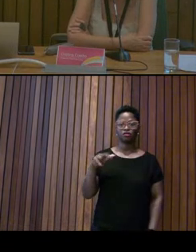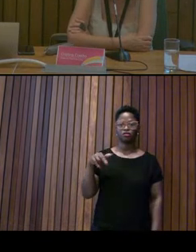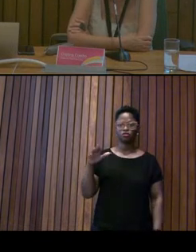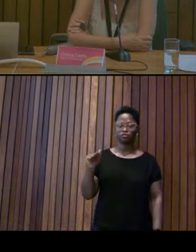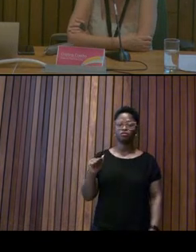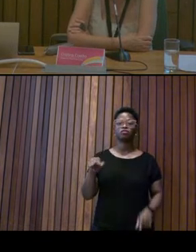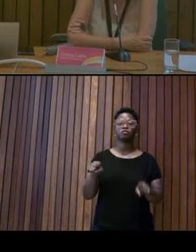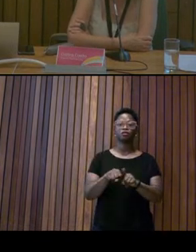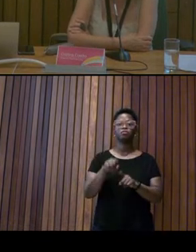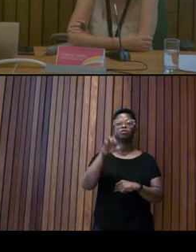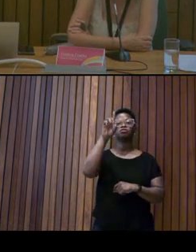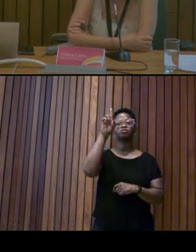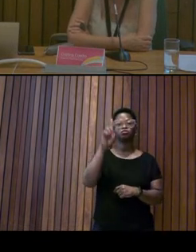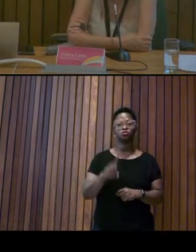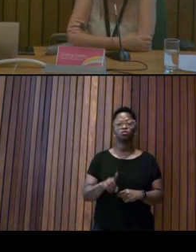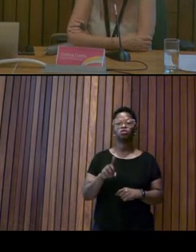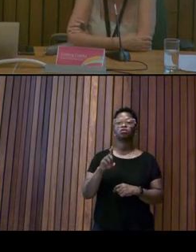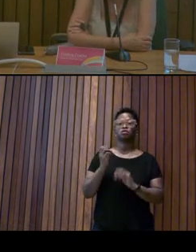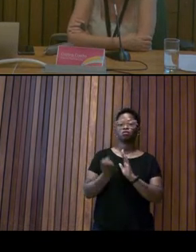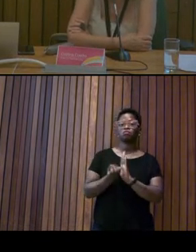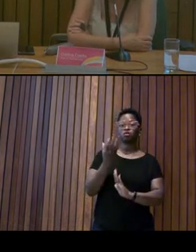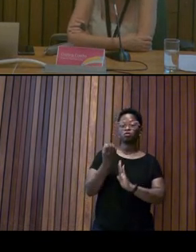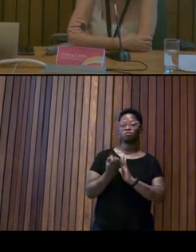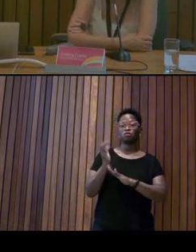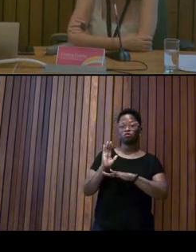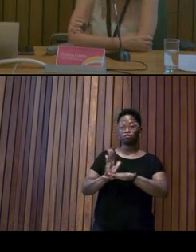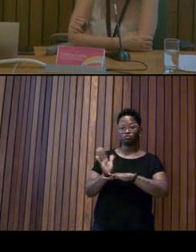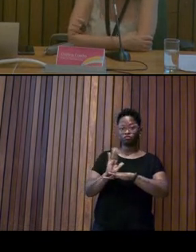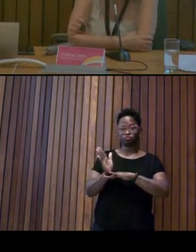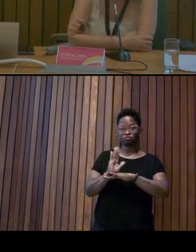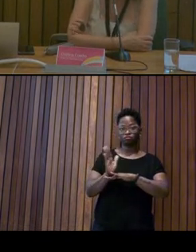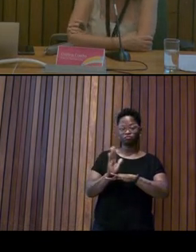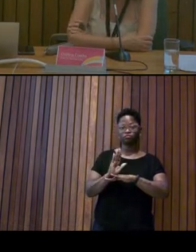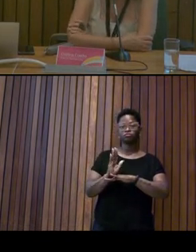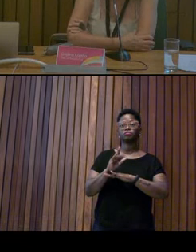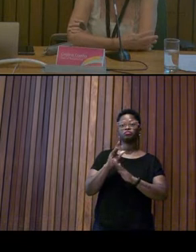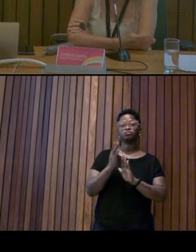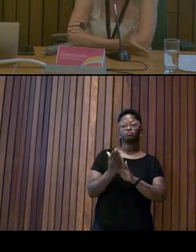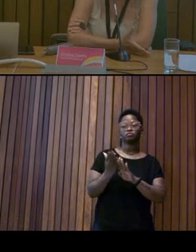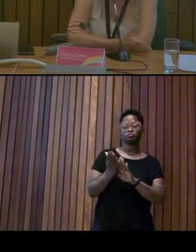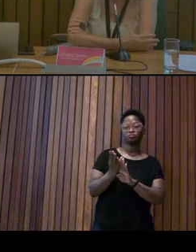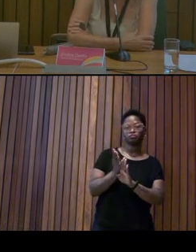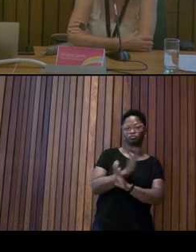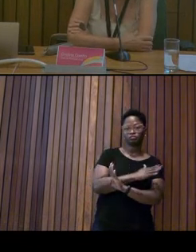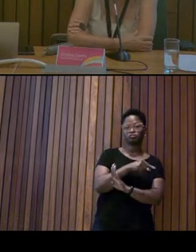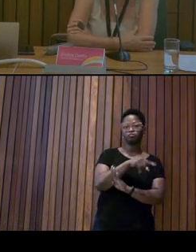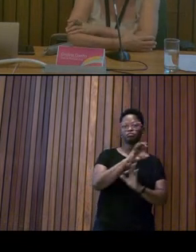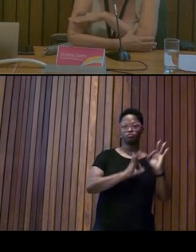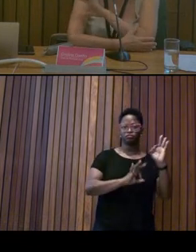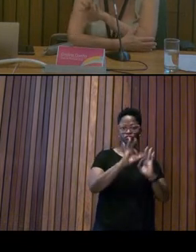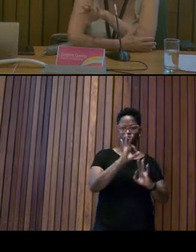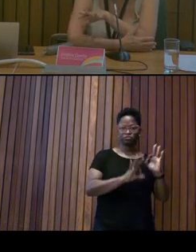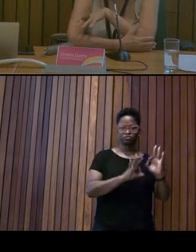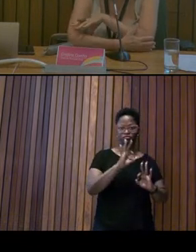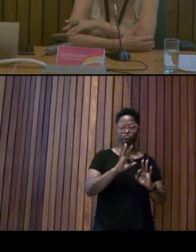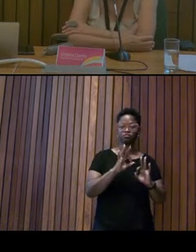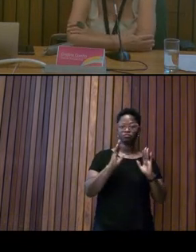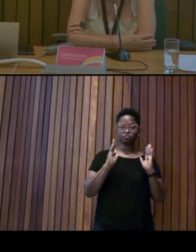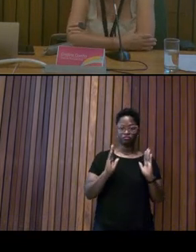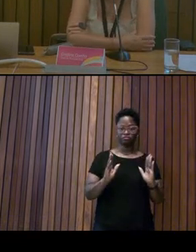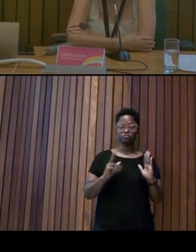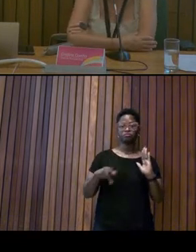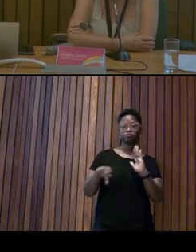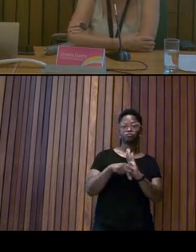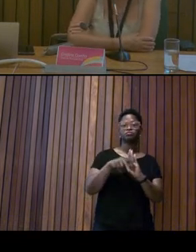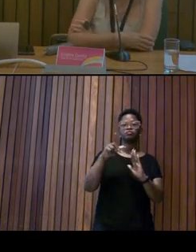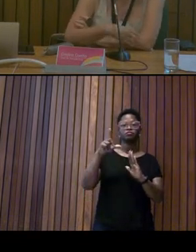como diretora, produtora do audiovisual. E, na época desse projeto, dessa edição propriamente dita,